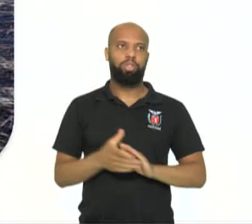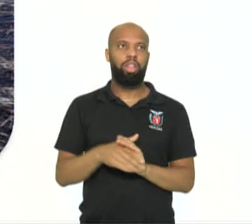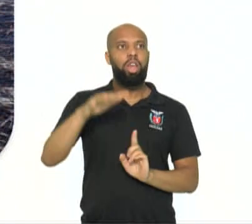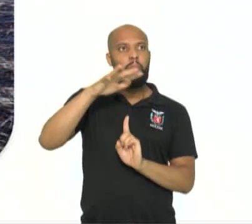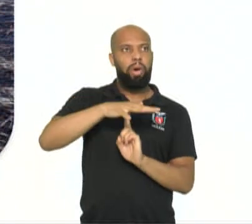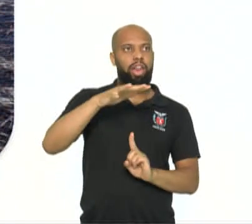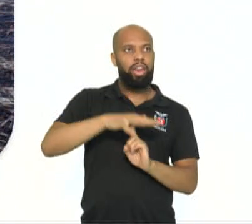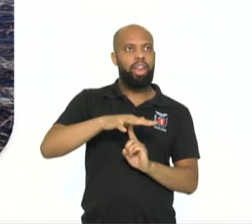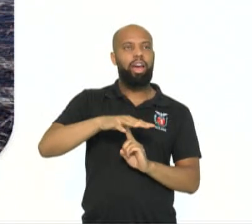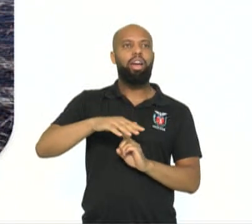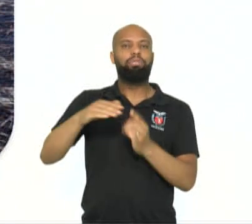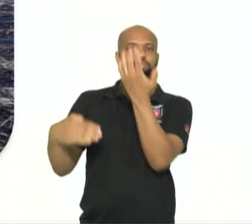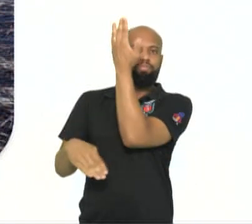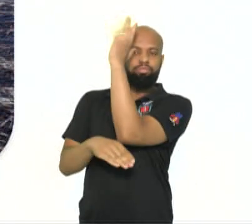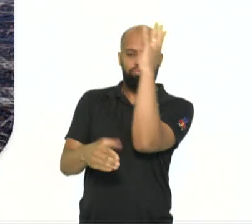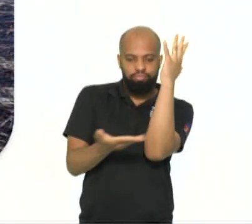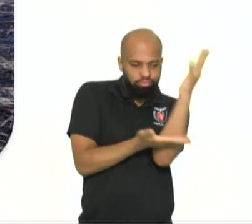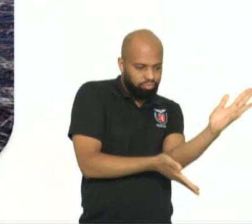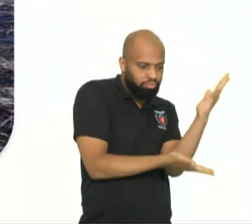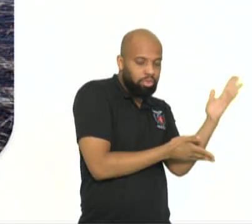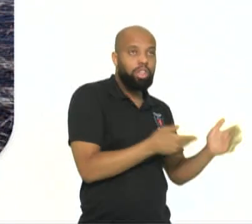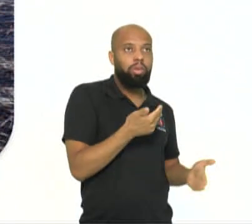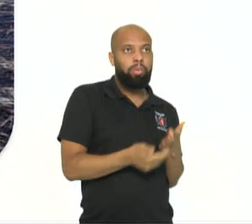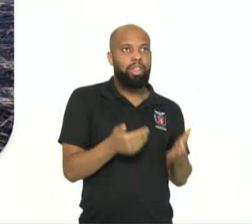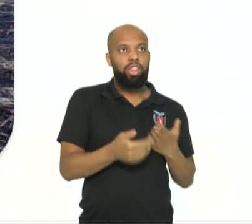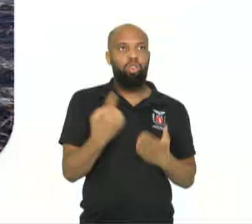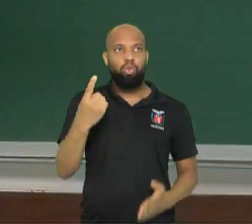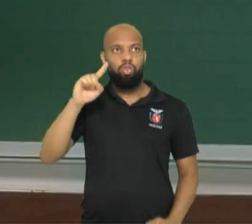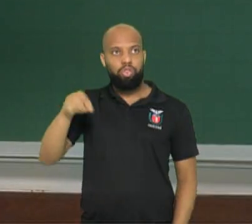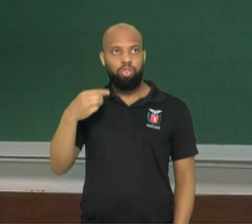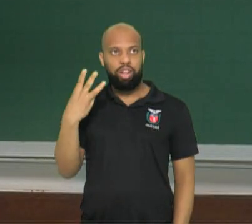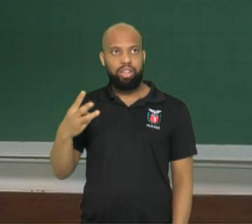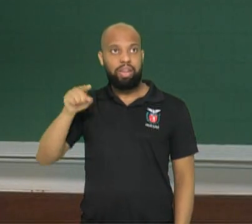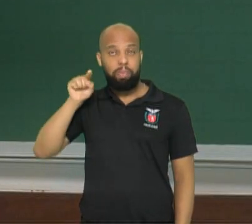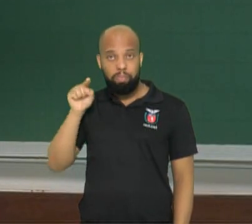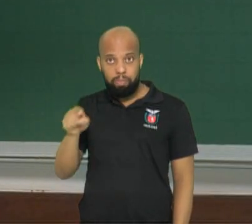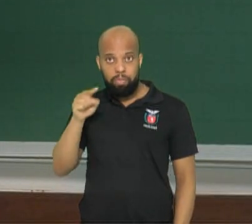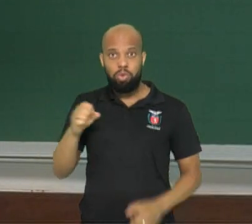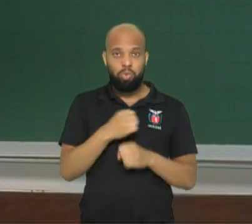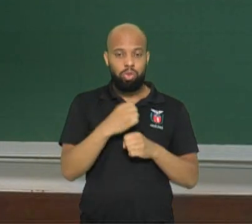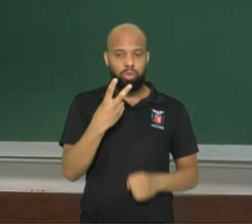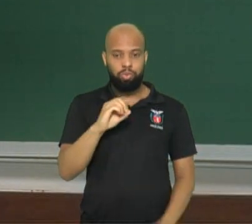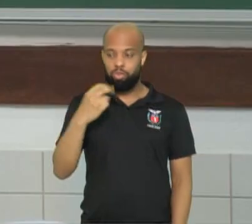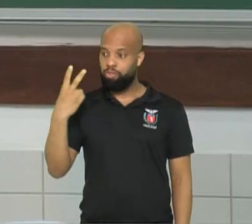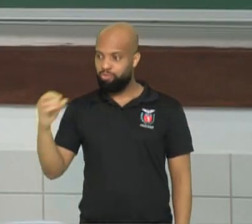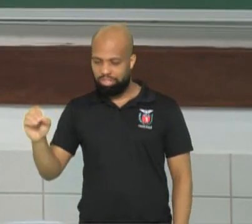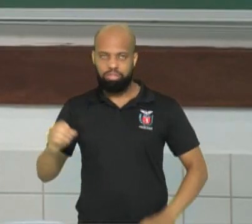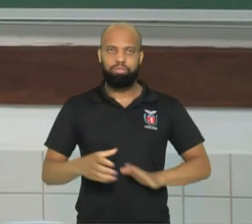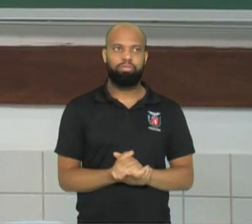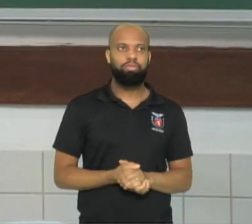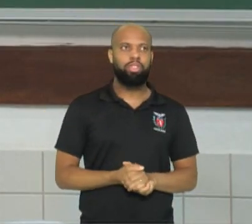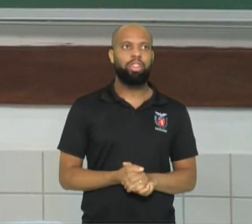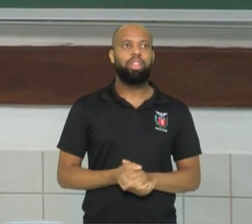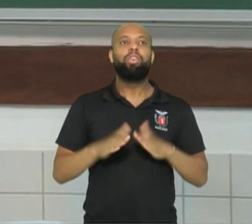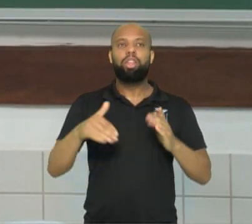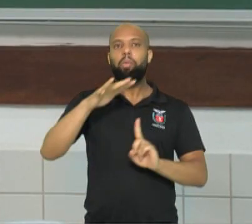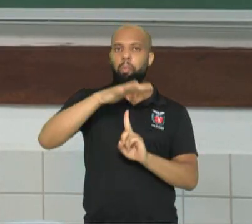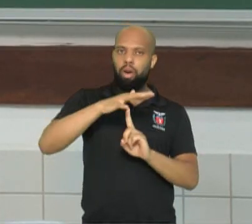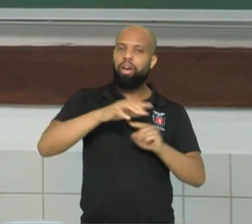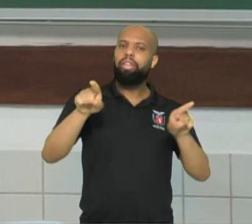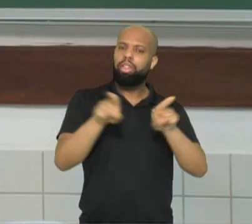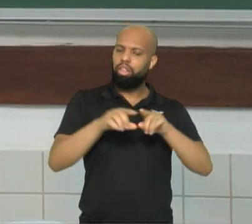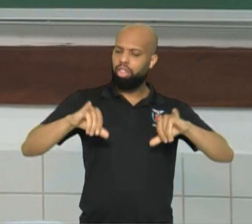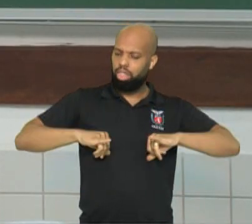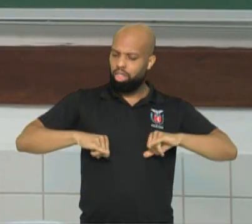desmatou 1,3 mil hectares de Mata Atlântica em 2020, essa notícia um pouco mais atual. Então, olha só, gente, Paraná também está